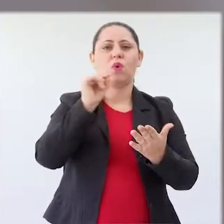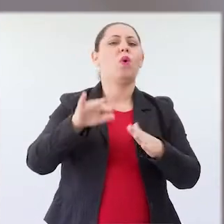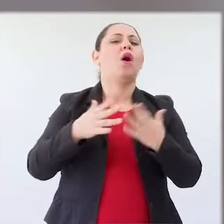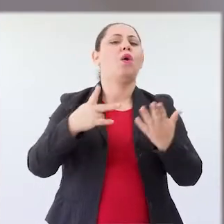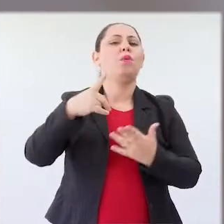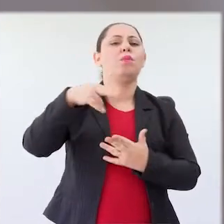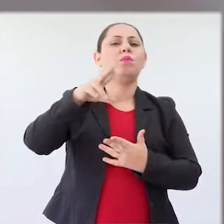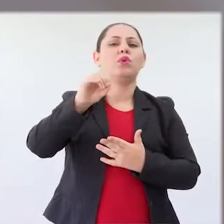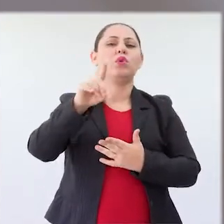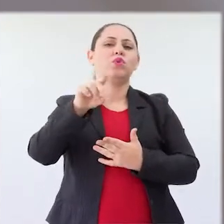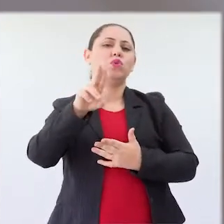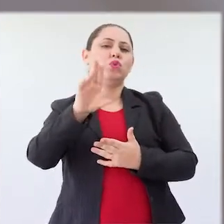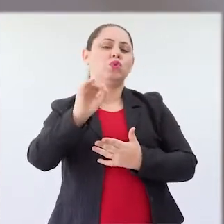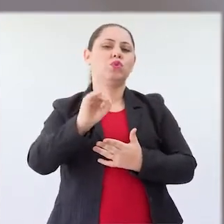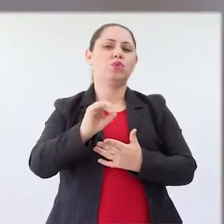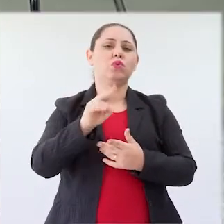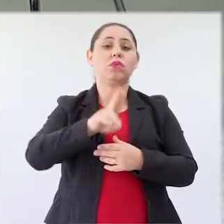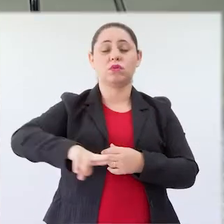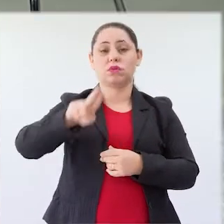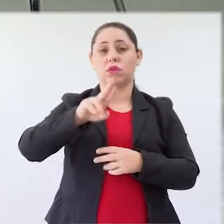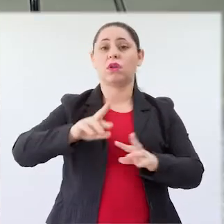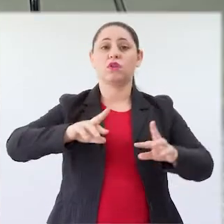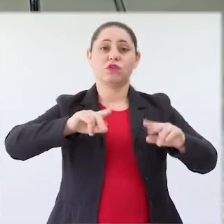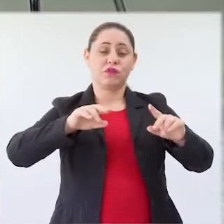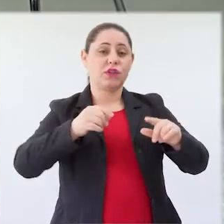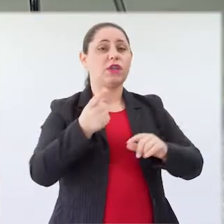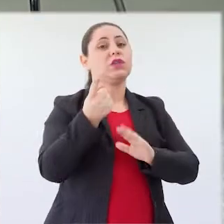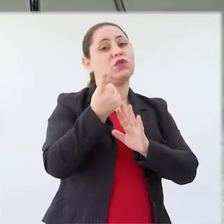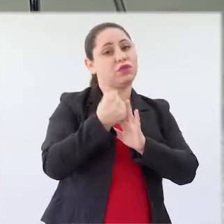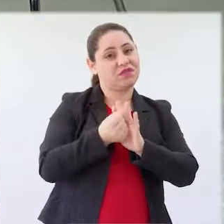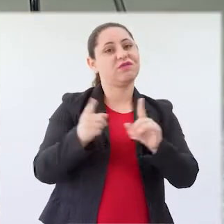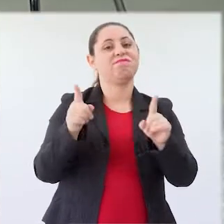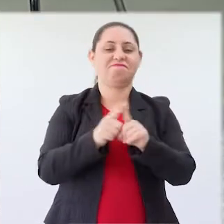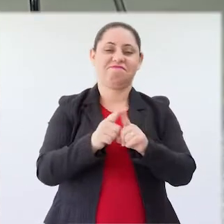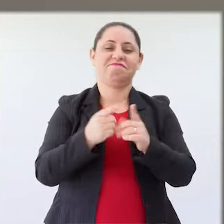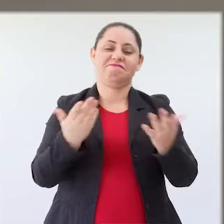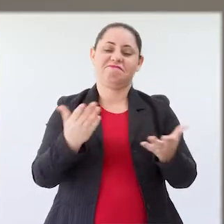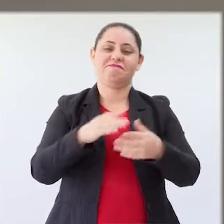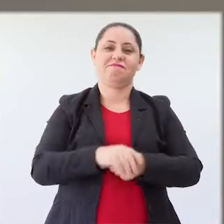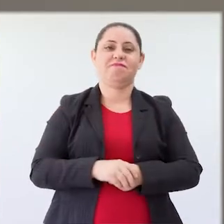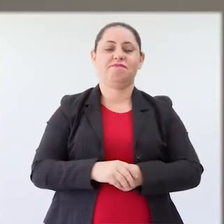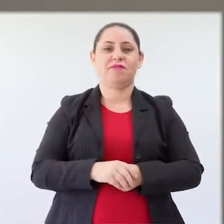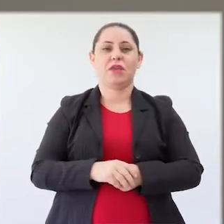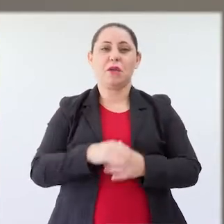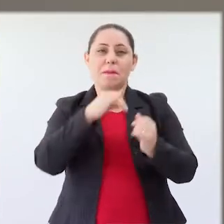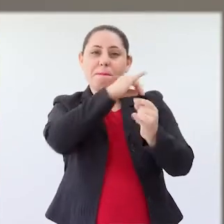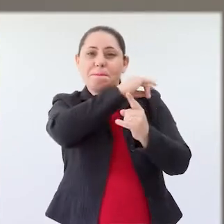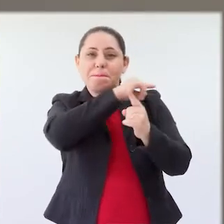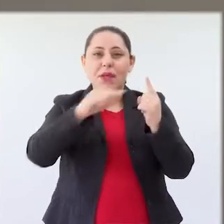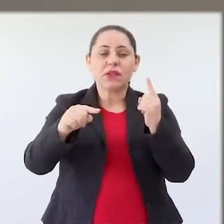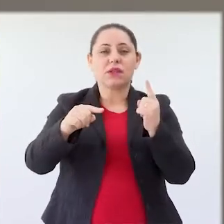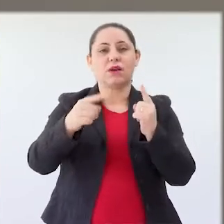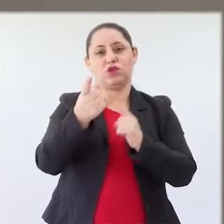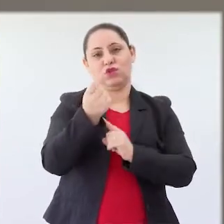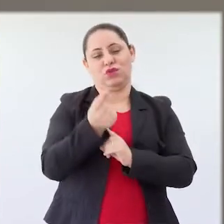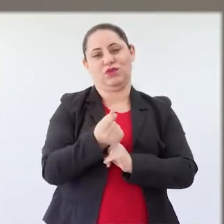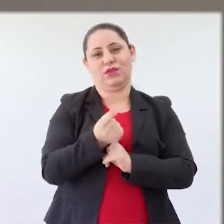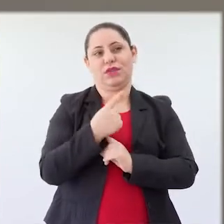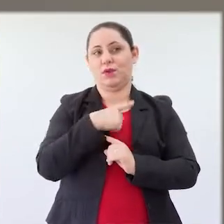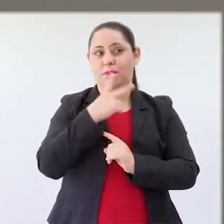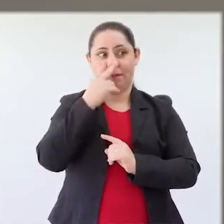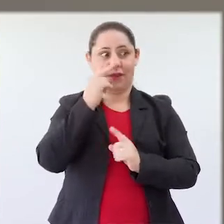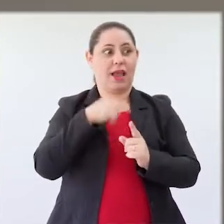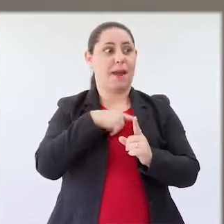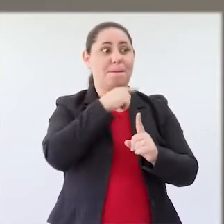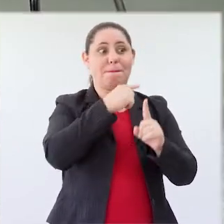produto que ele está utilizando? Porque tem muita diferença de valor, né, doutora? Às vezes Varia. É metade do preço, né? Então se torna atrativo, né?